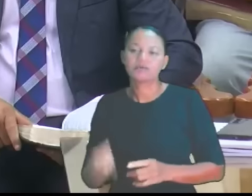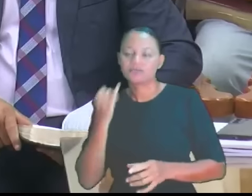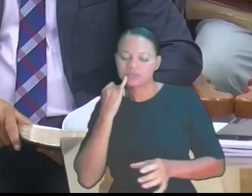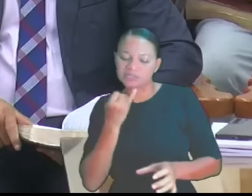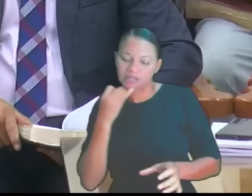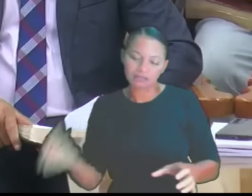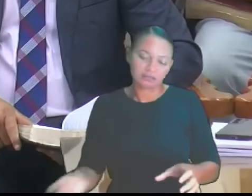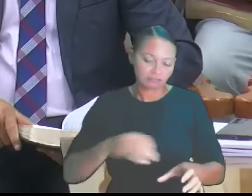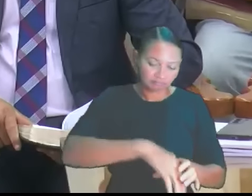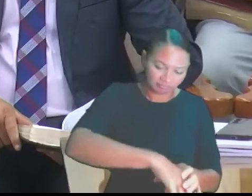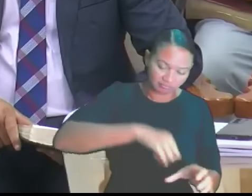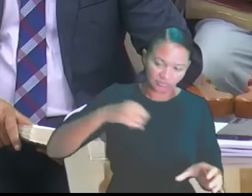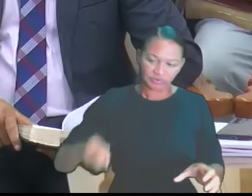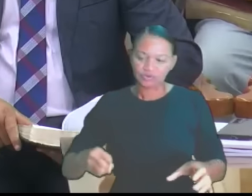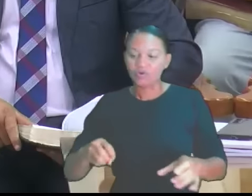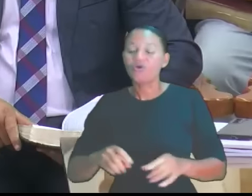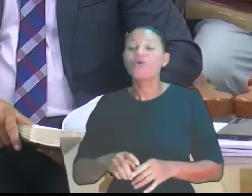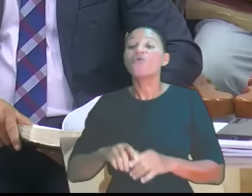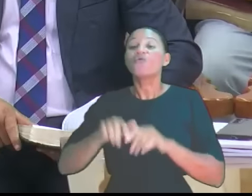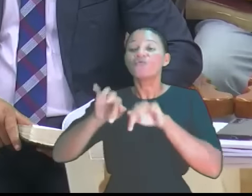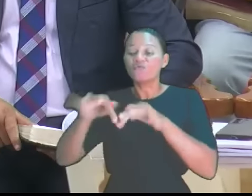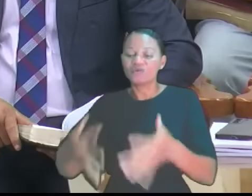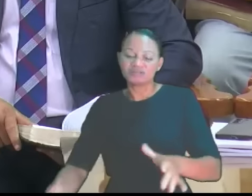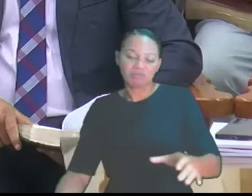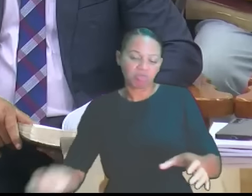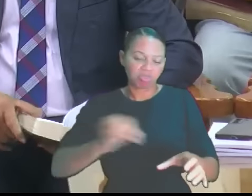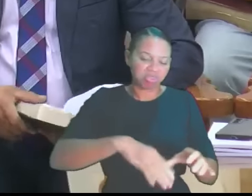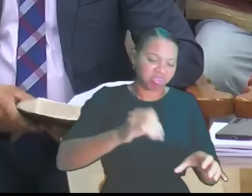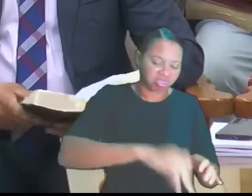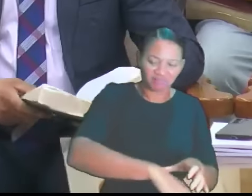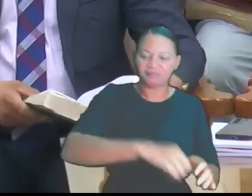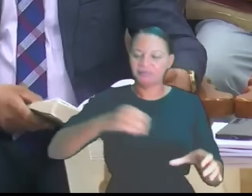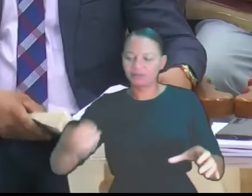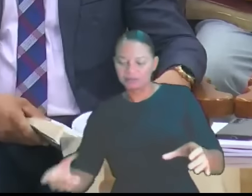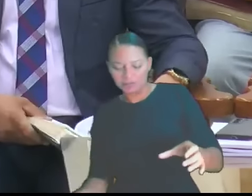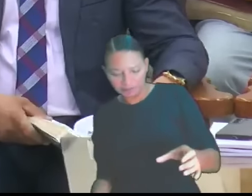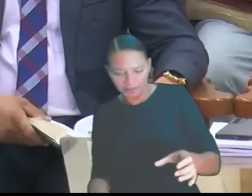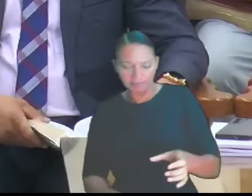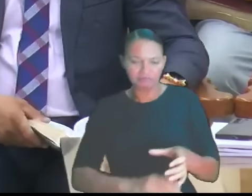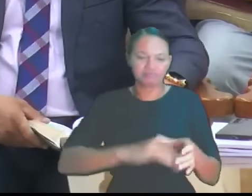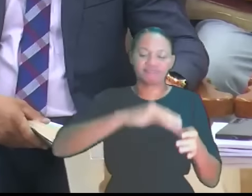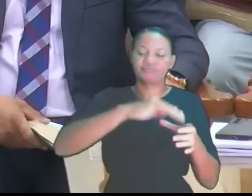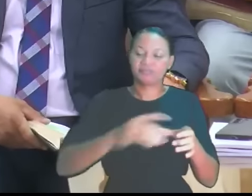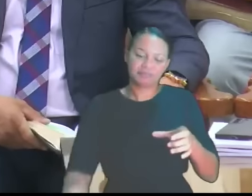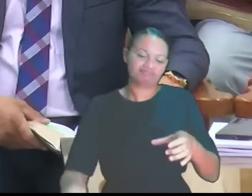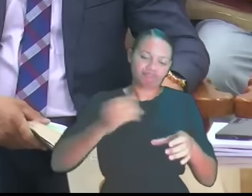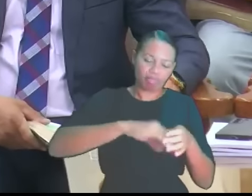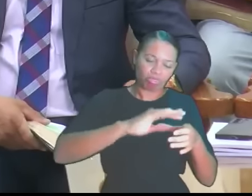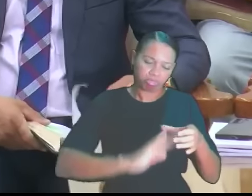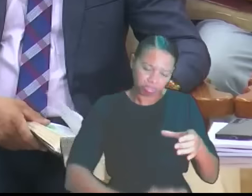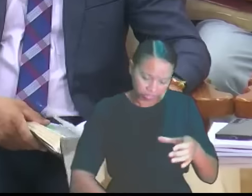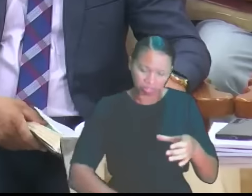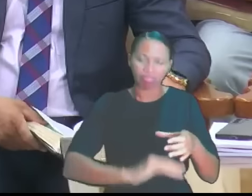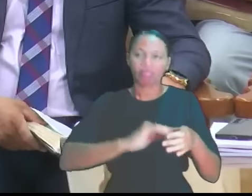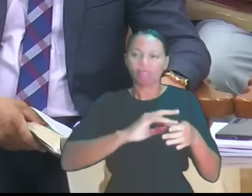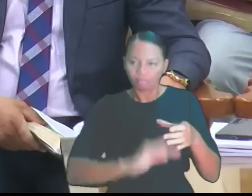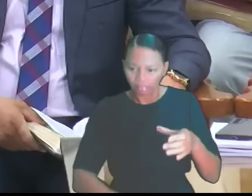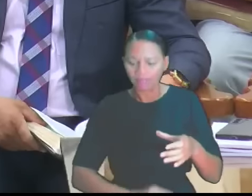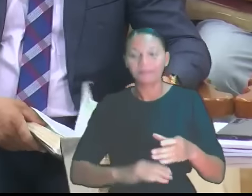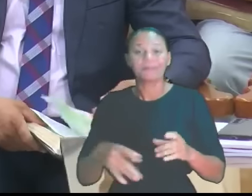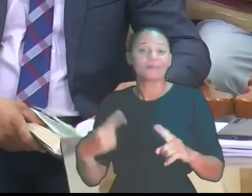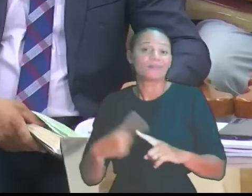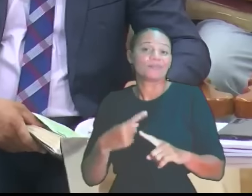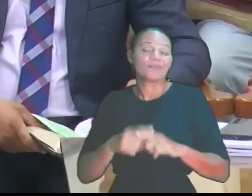desentope, eles entopem, mas quando entope a água não tem, mas quando desentope a água vai fluir, porque a bênção está sobre